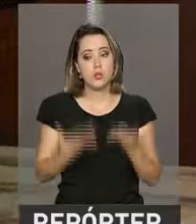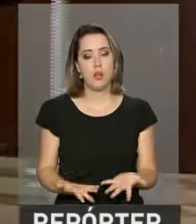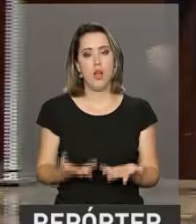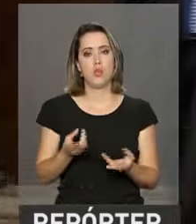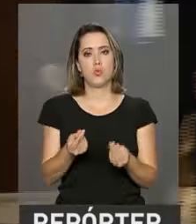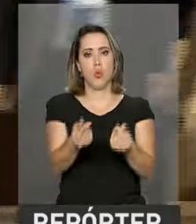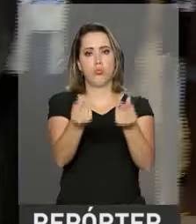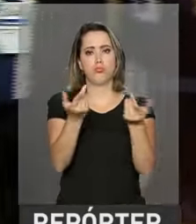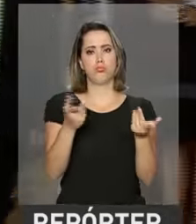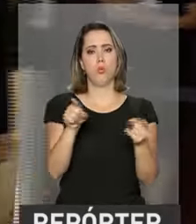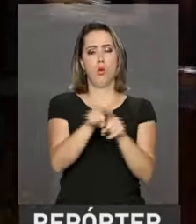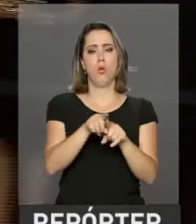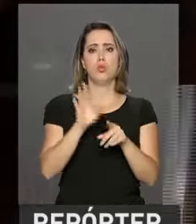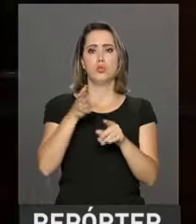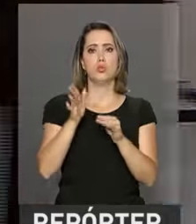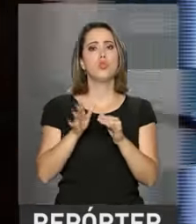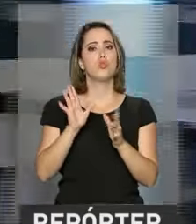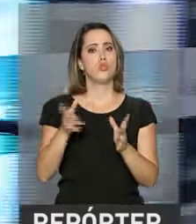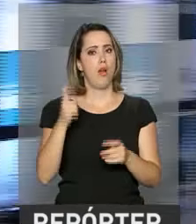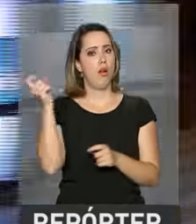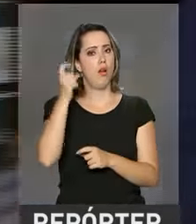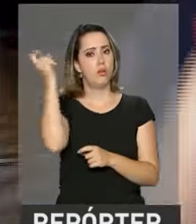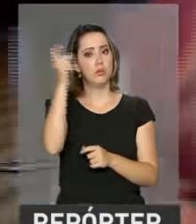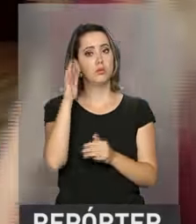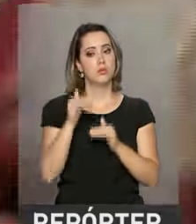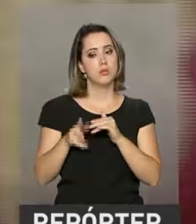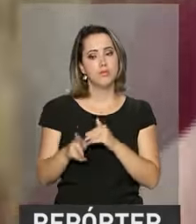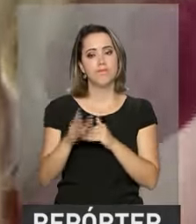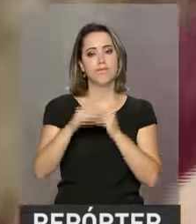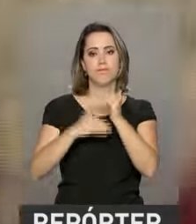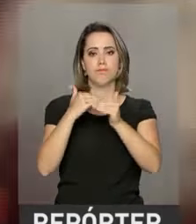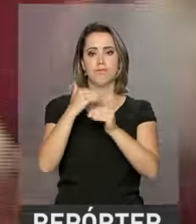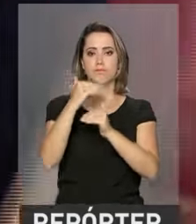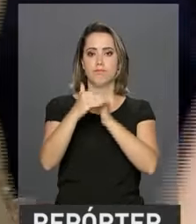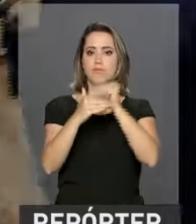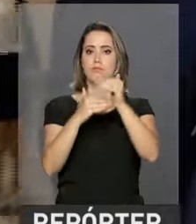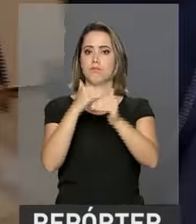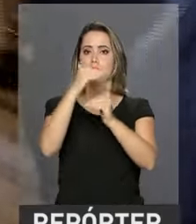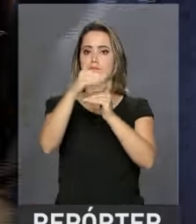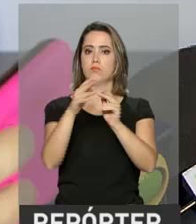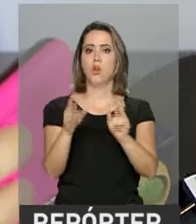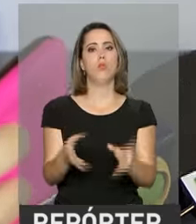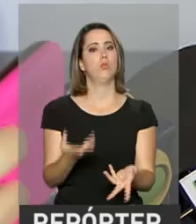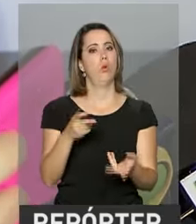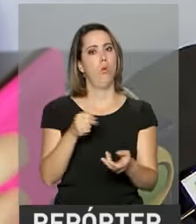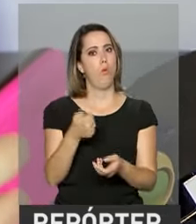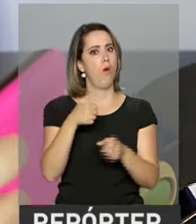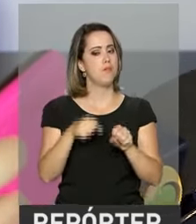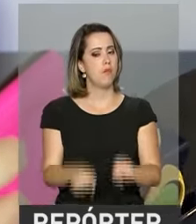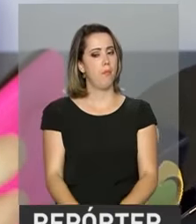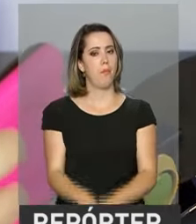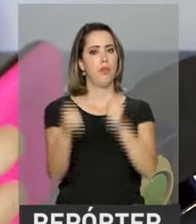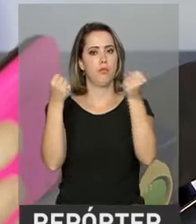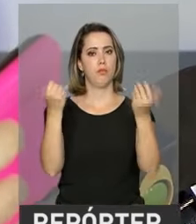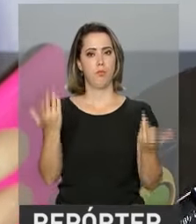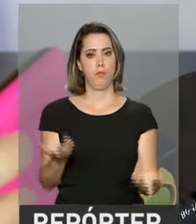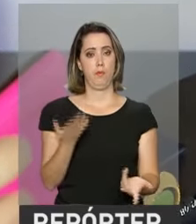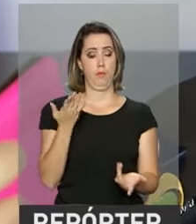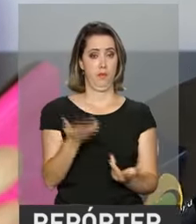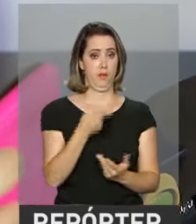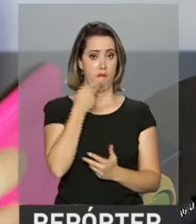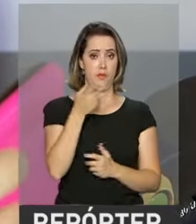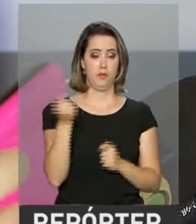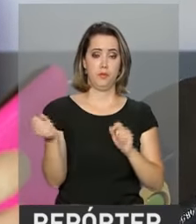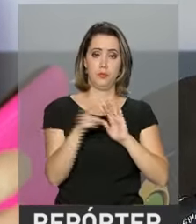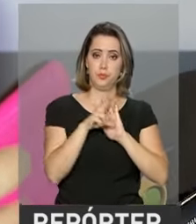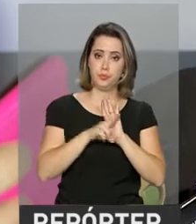previdenciárias no Brasil já são altas e crescem em trajetória insustentável. E afirmou que a reforma